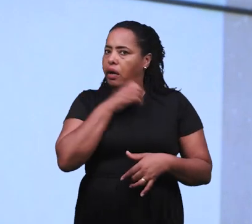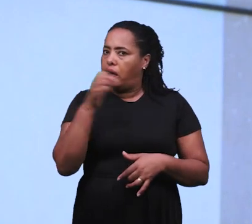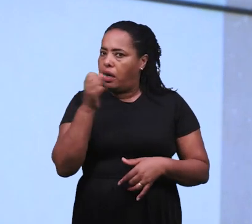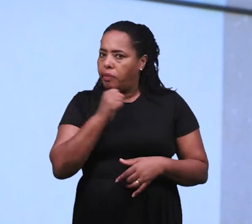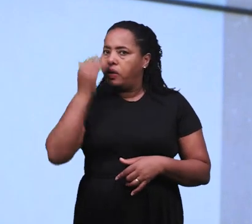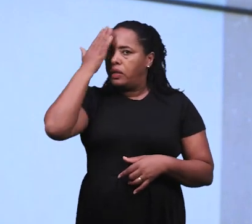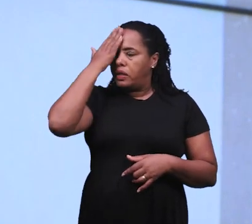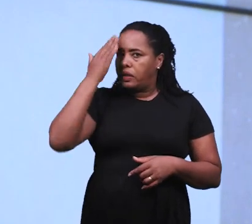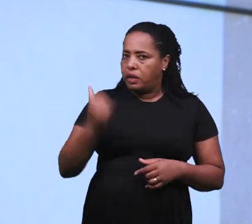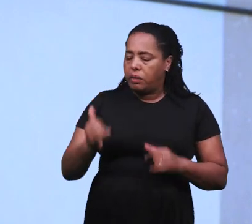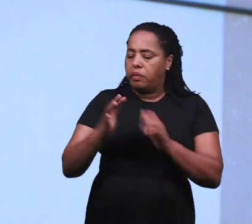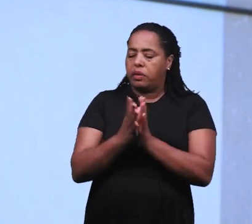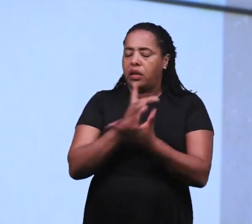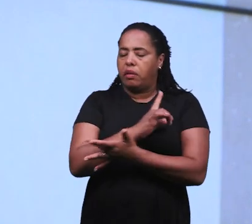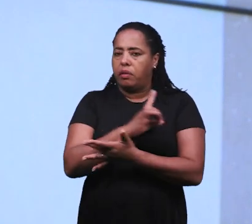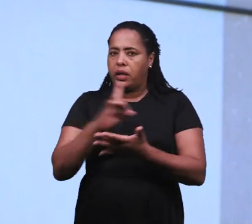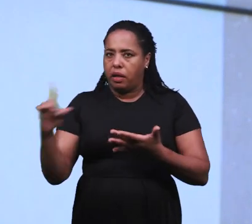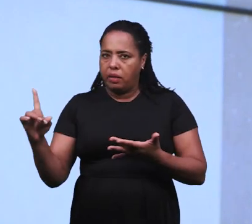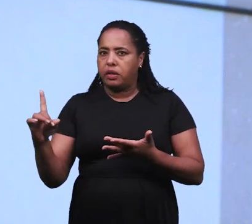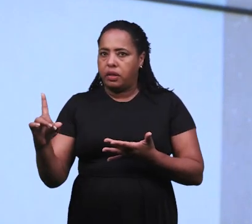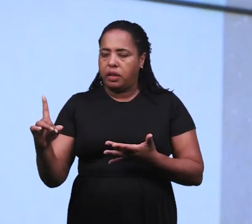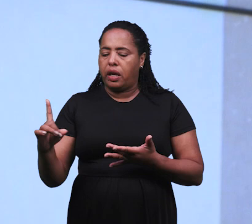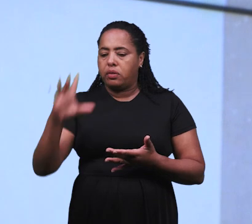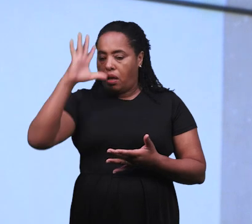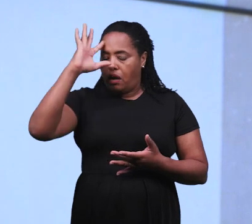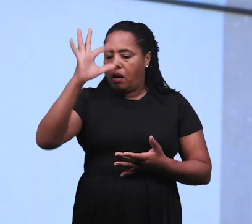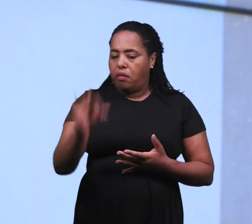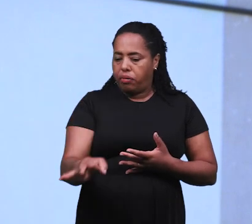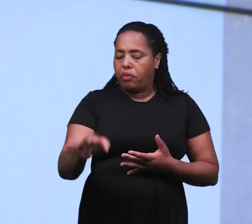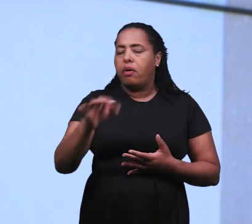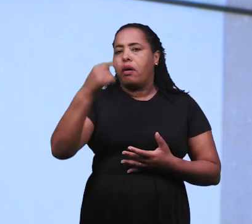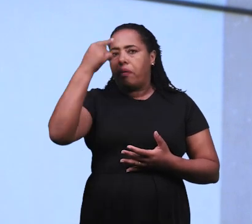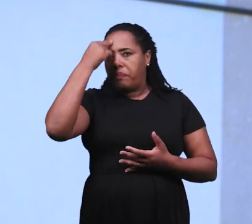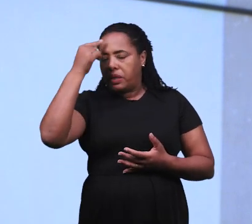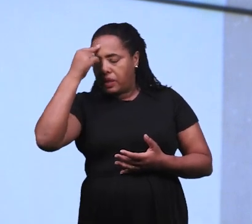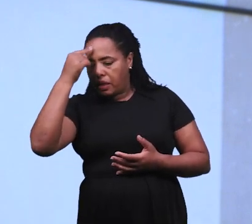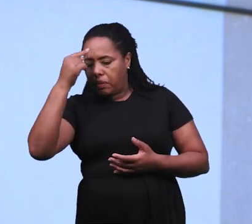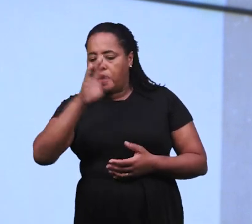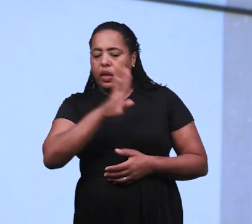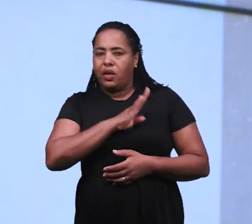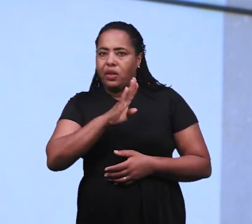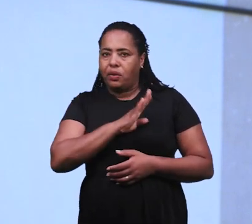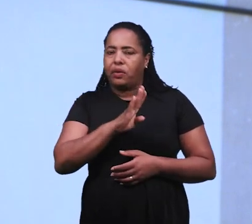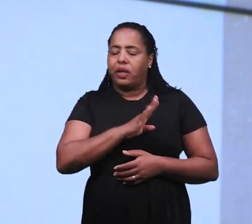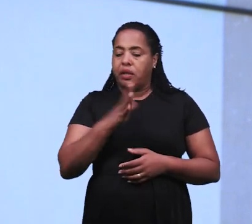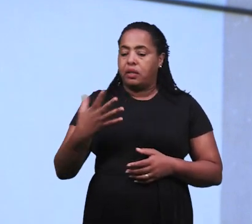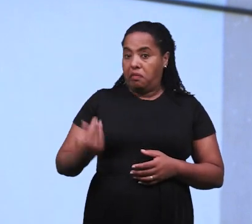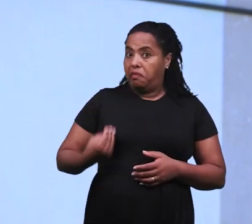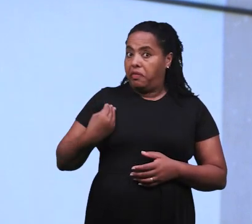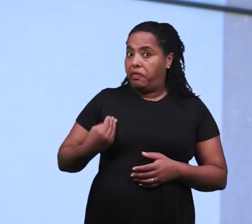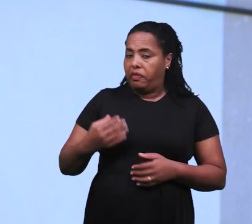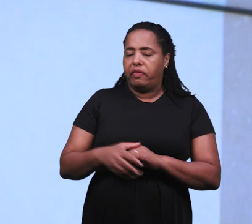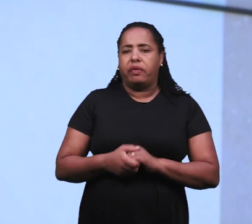Nós Uhum. entendemos e sabemos que a palavra de Deus é apta É para verdade. discernir né, os pensamentos, as intenções do coração, ela é viva. Então,